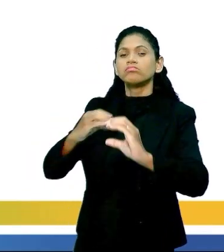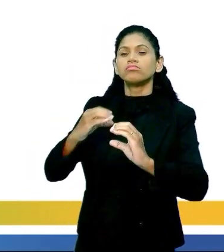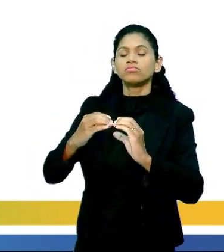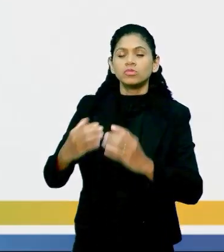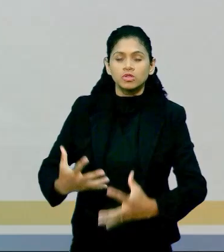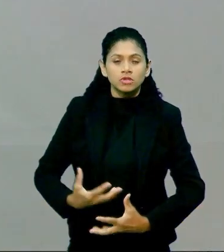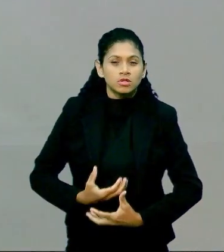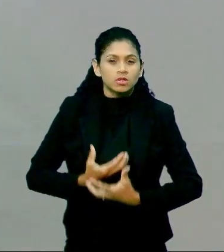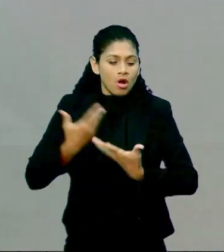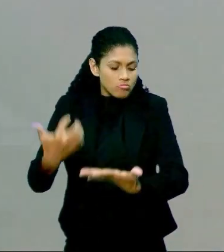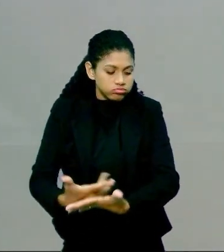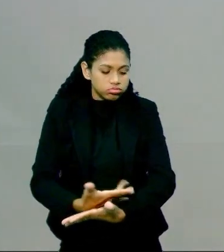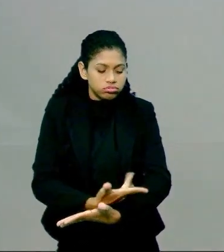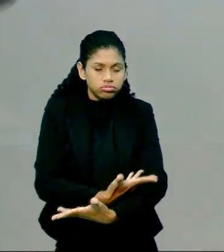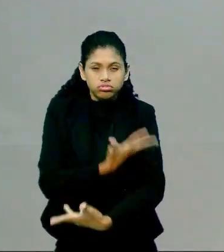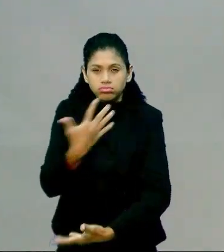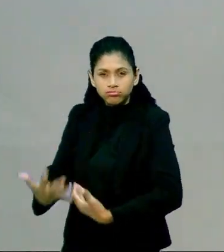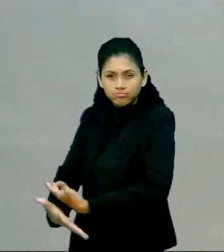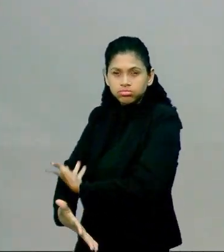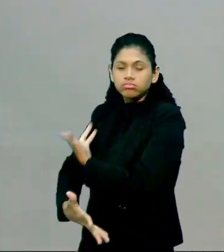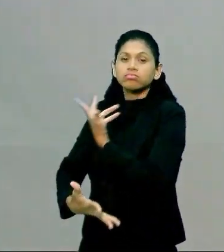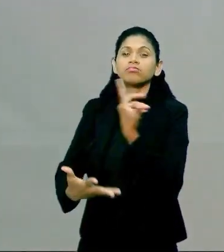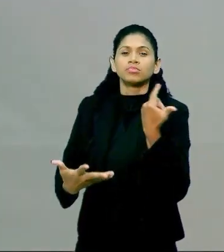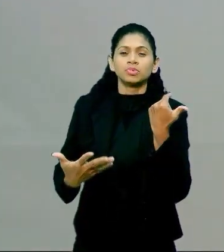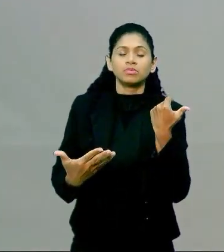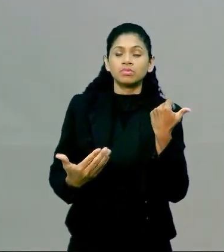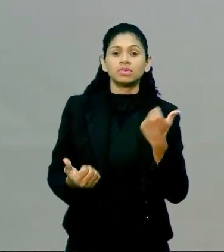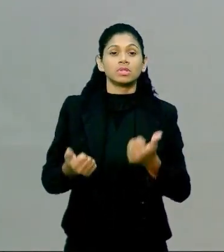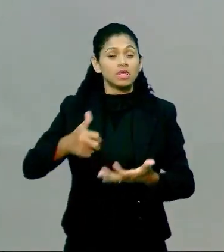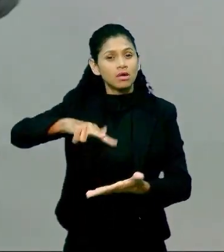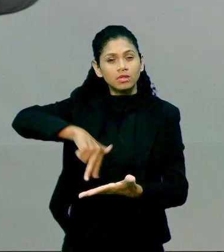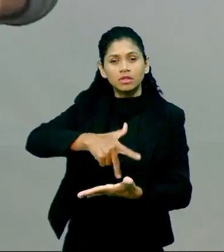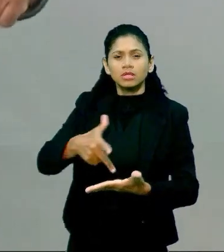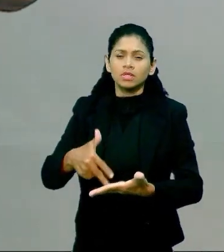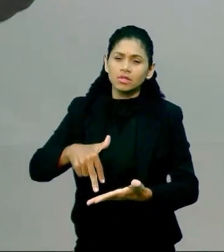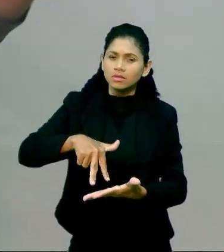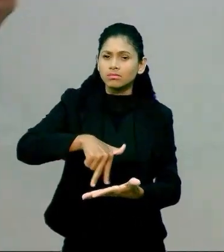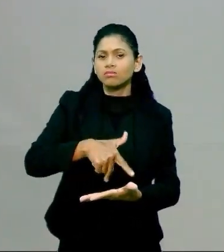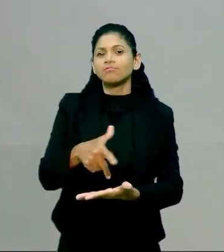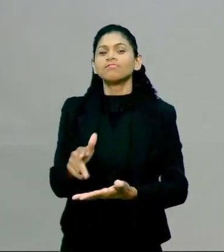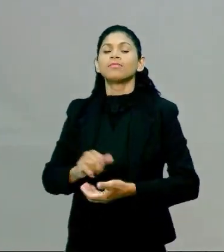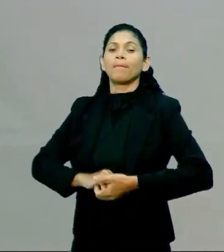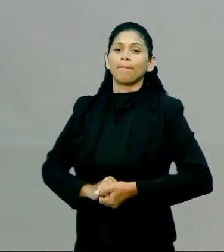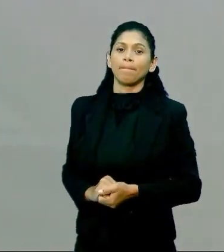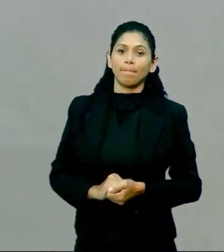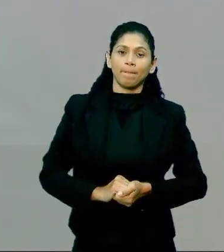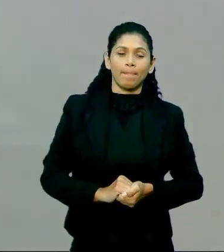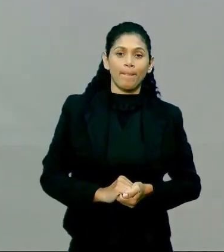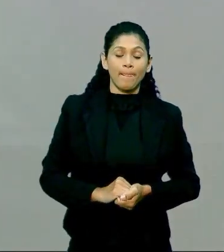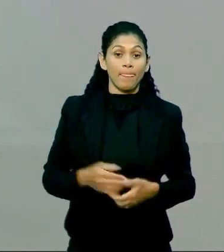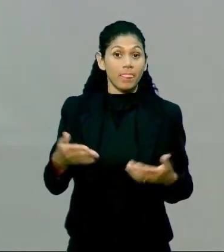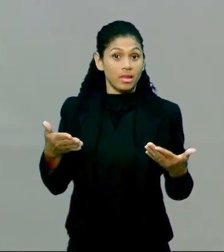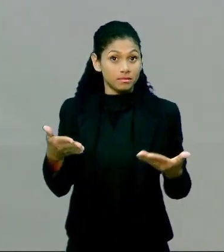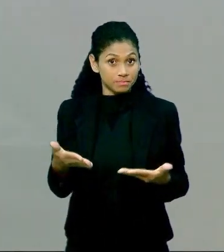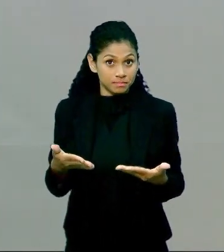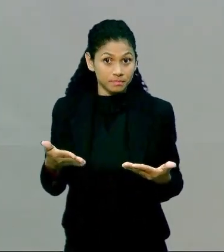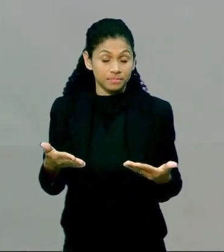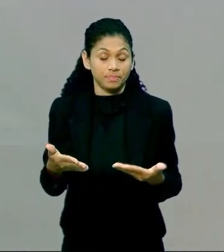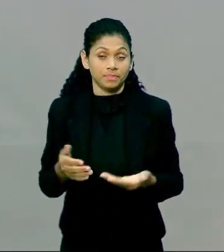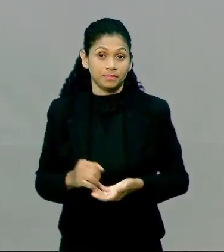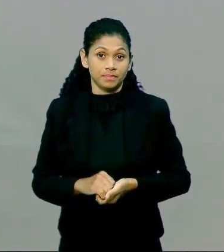emoção. Dança é tech, dança é pop, dança é tudo, porque por isso que a gente só vai só no molejo, só na malemolência. E aqui, quando a